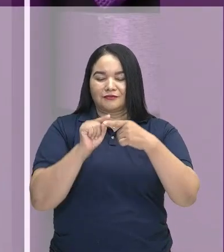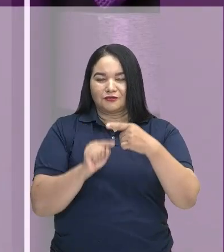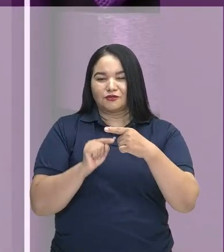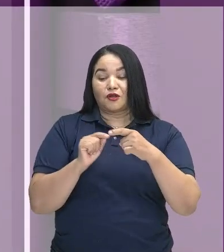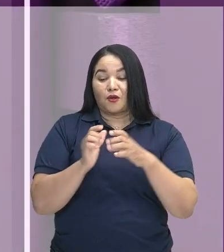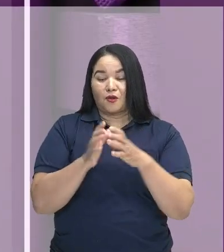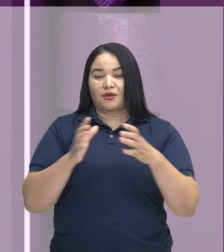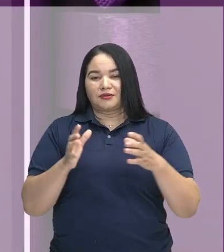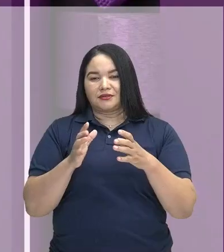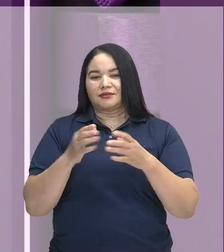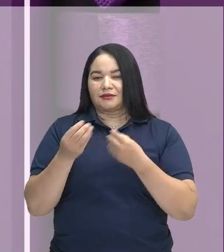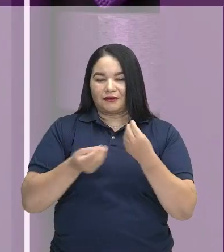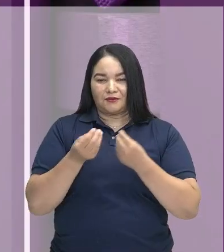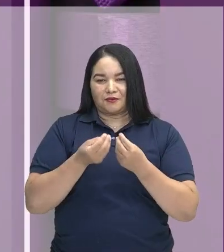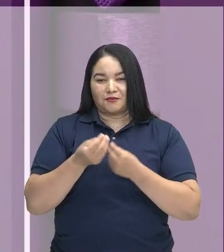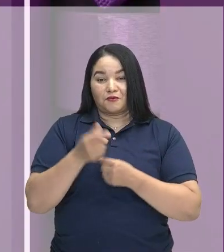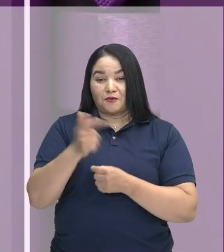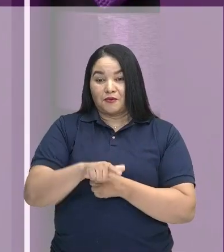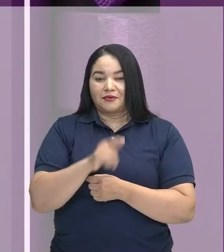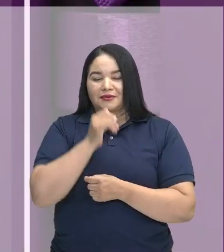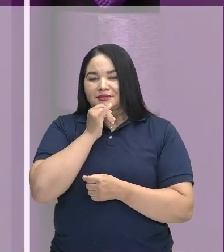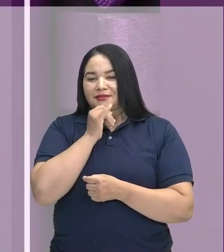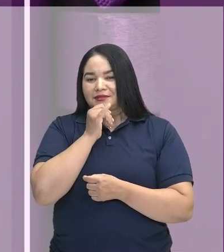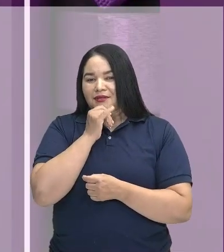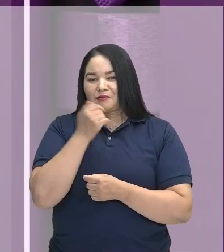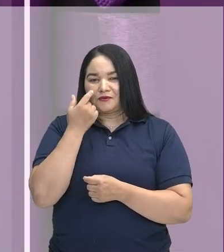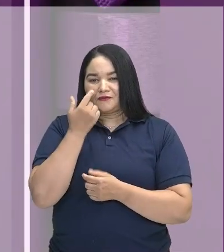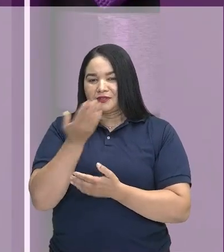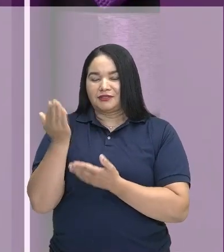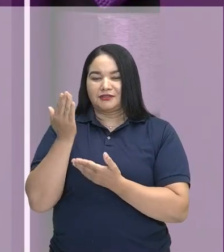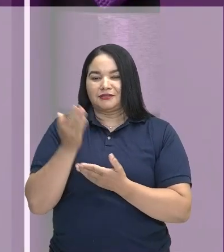Só que agora, vamos tratar de um exemplo que vai tratar